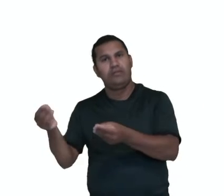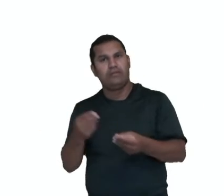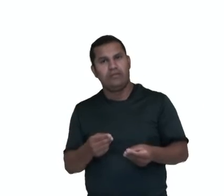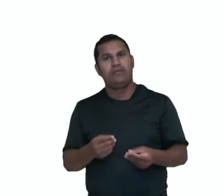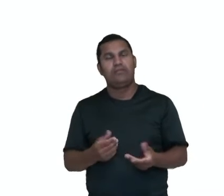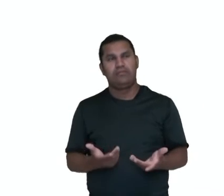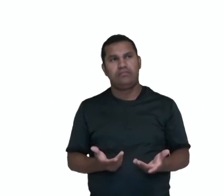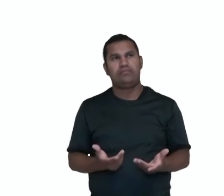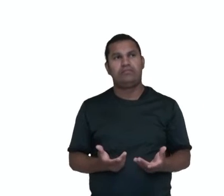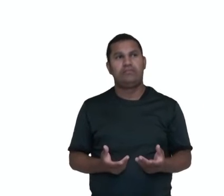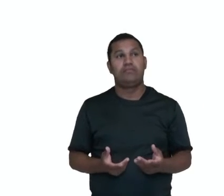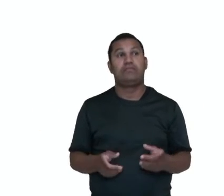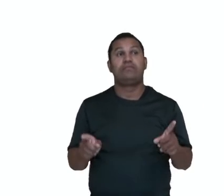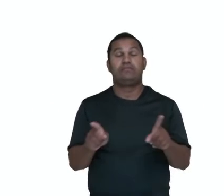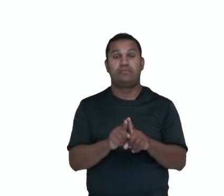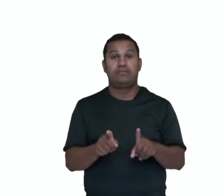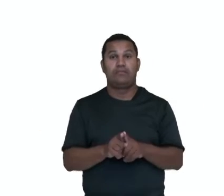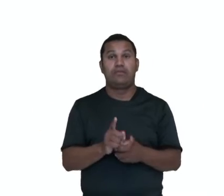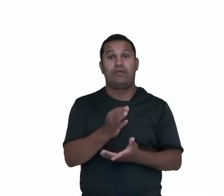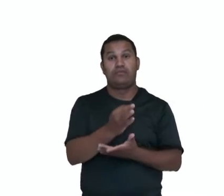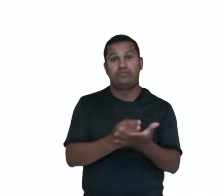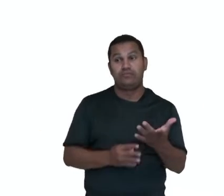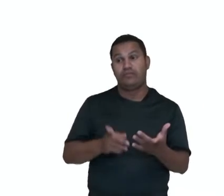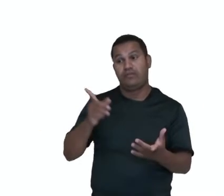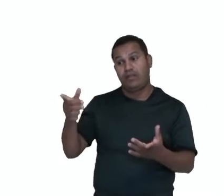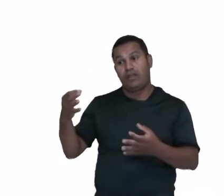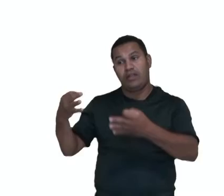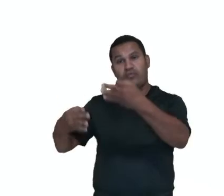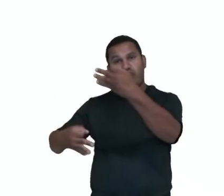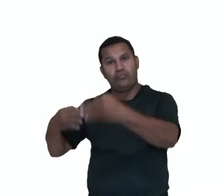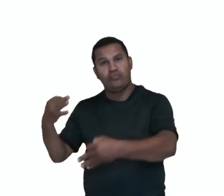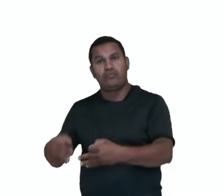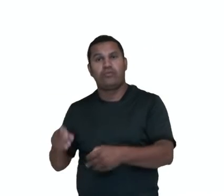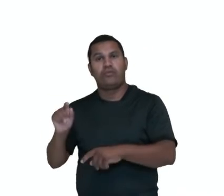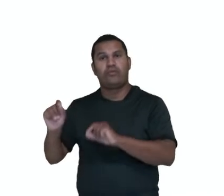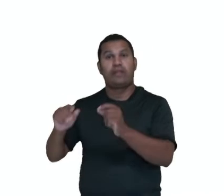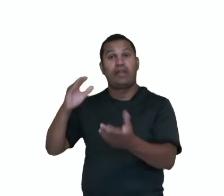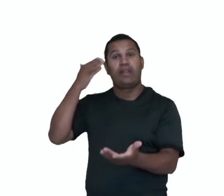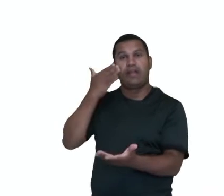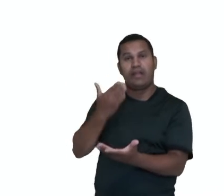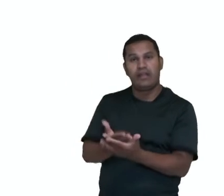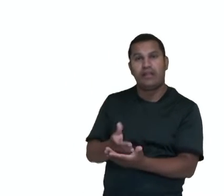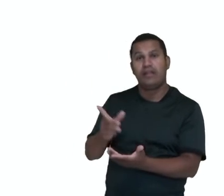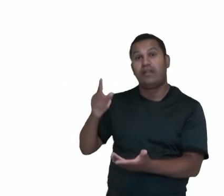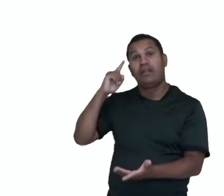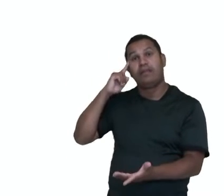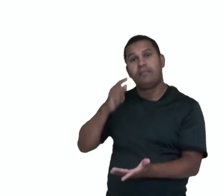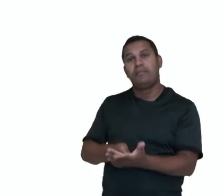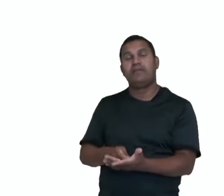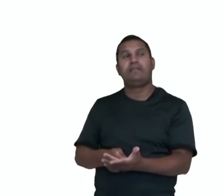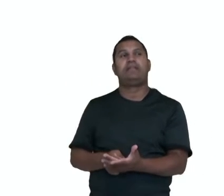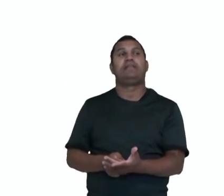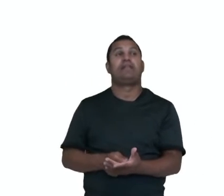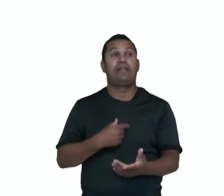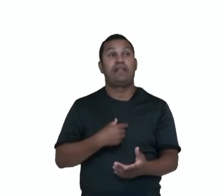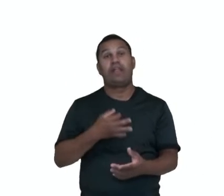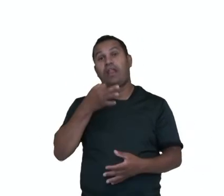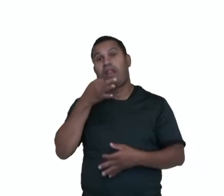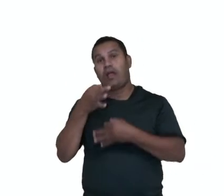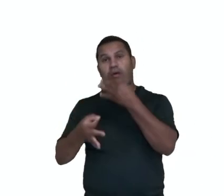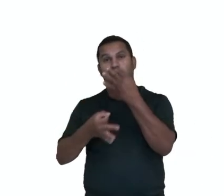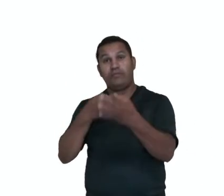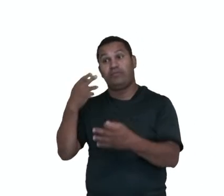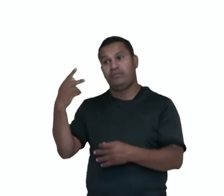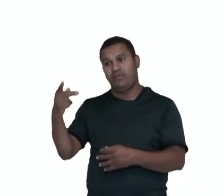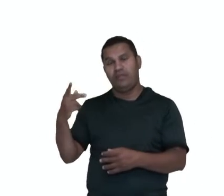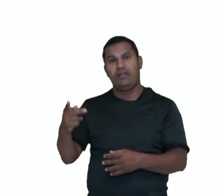julgamentos do resenhador sobre o que está sendo analisado por meio de crítica. O resenhador expressa sua opinião, além